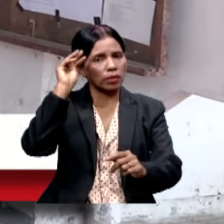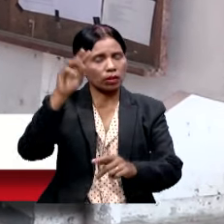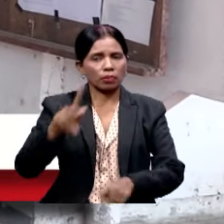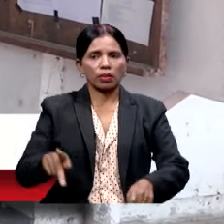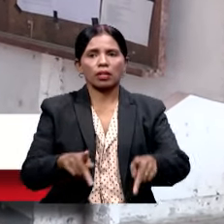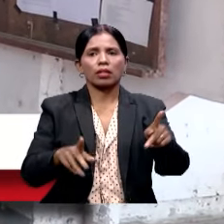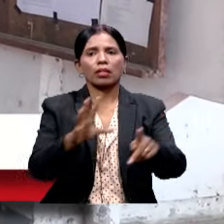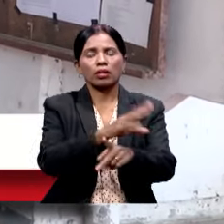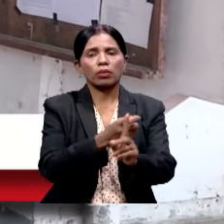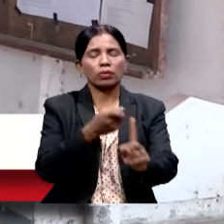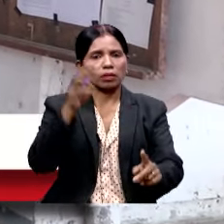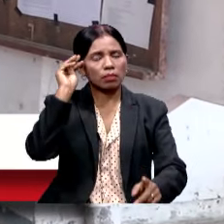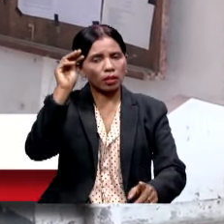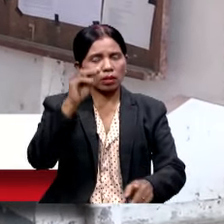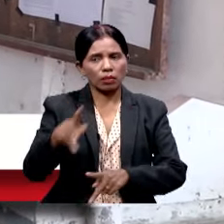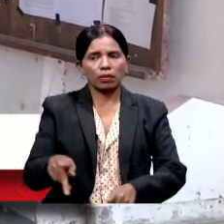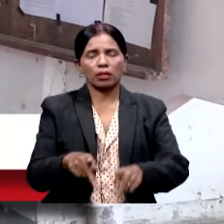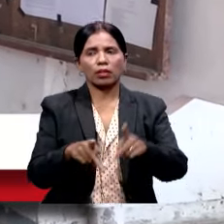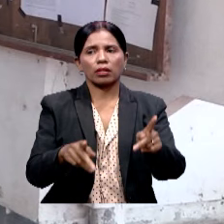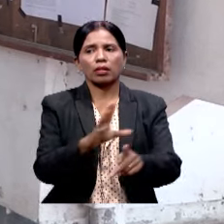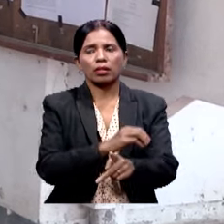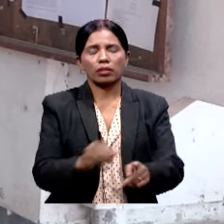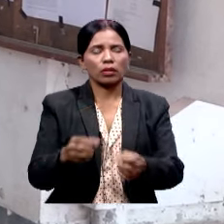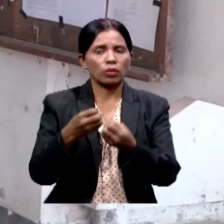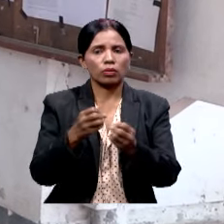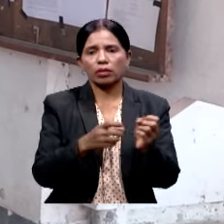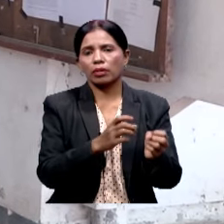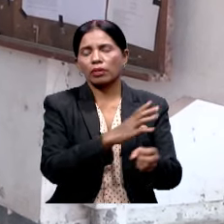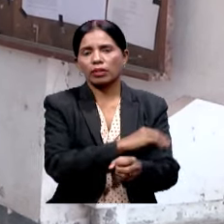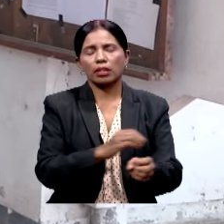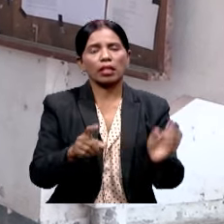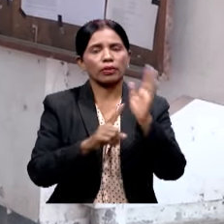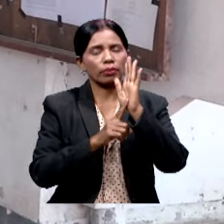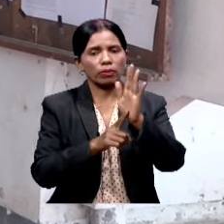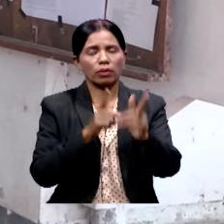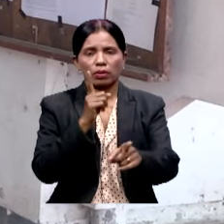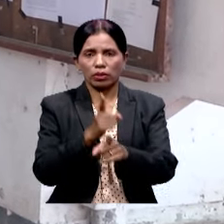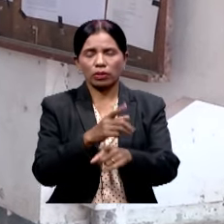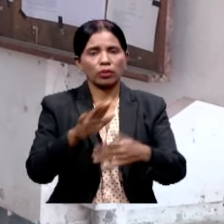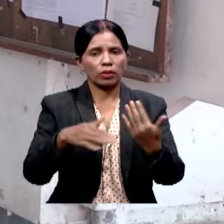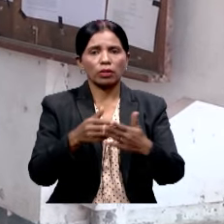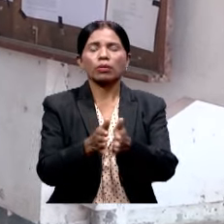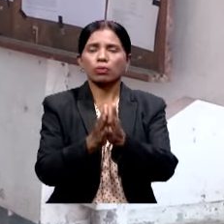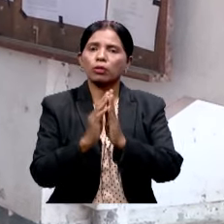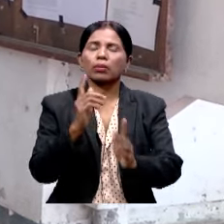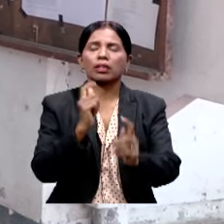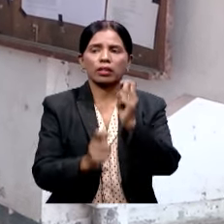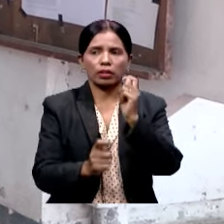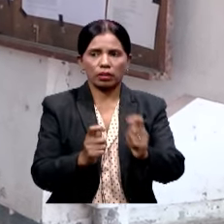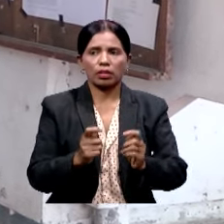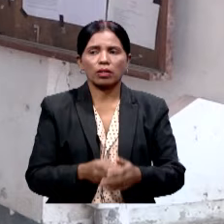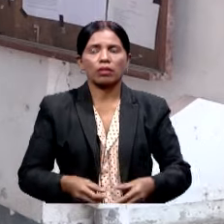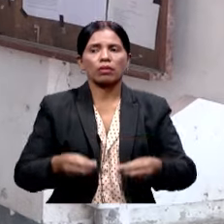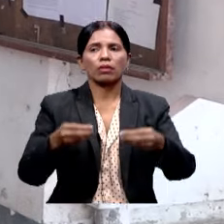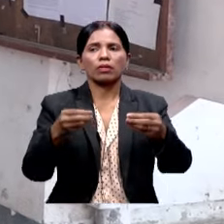alegação Ministério Público conclui que está factos provados. Tu foi de nema que foi de tu tribunal ato for